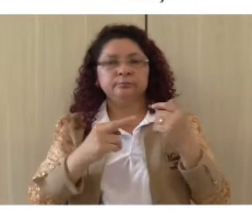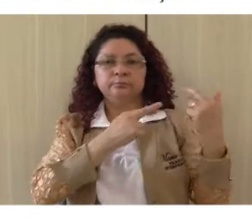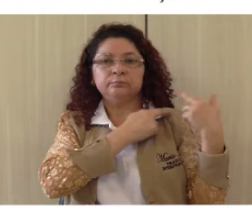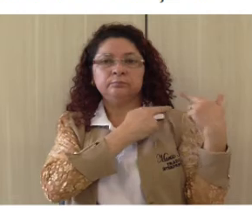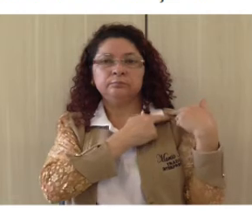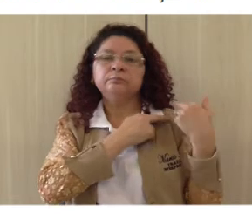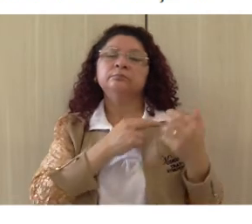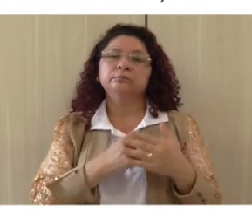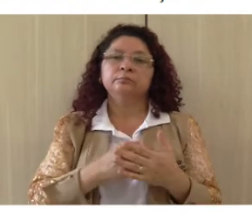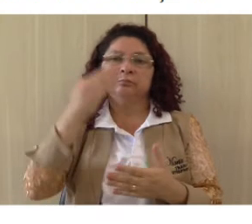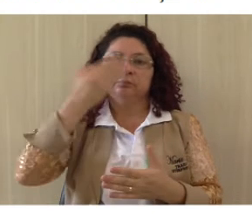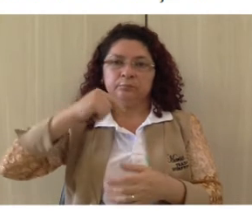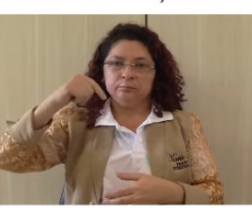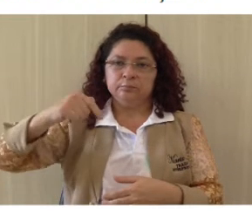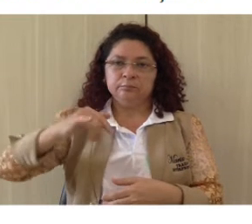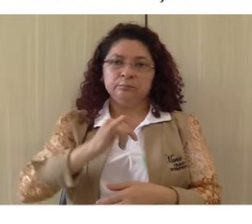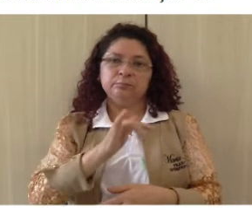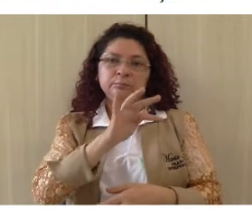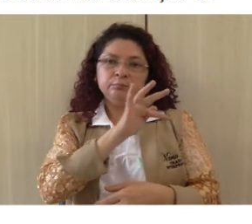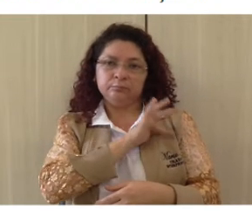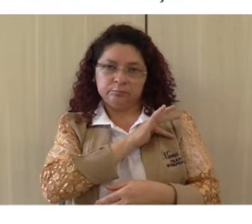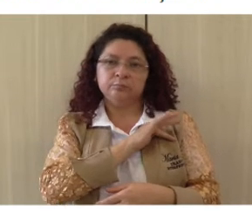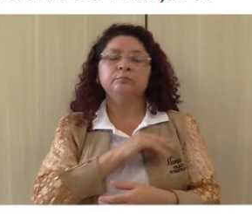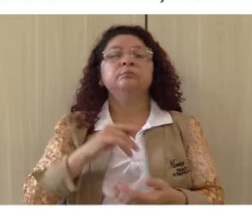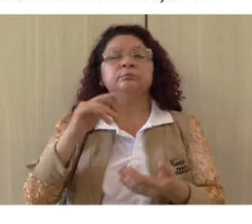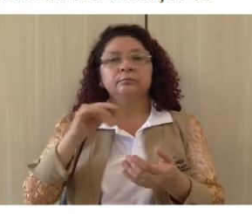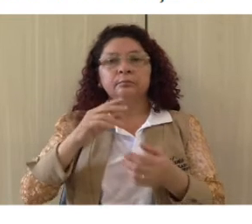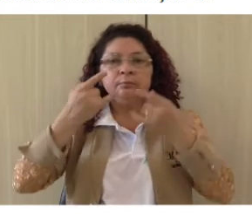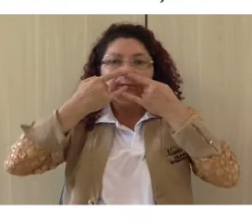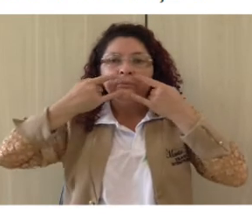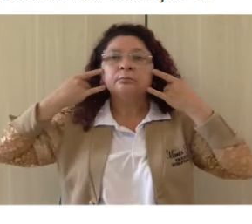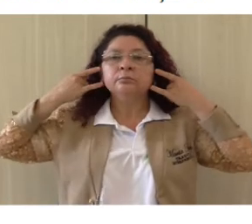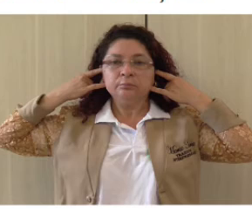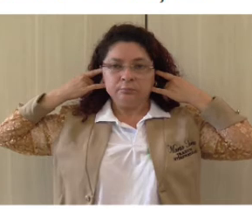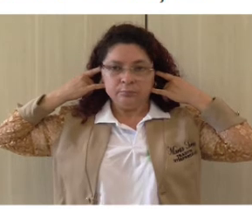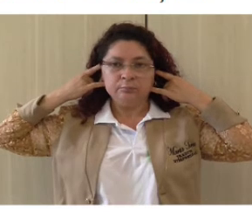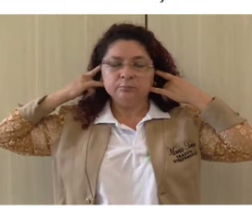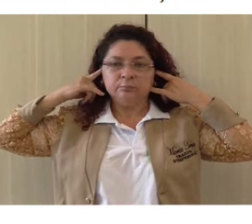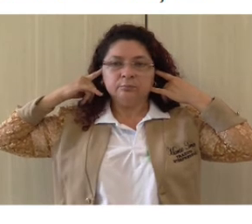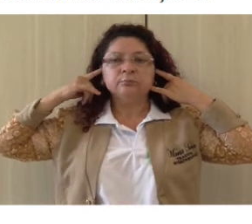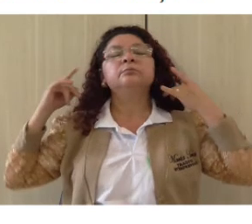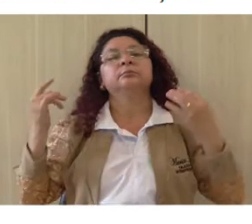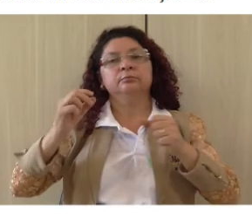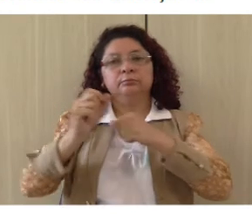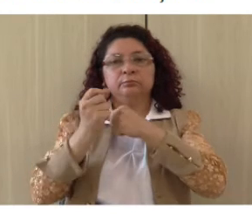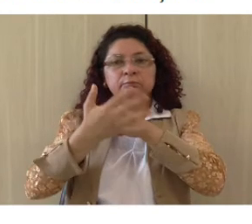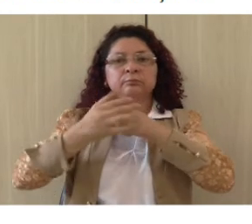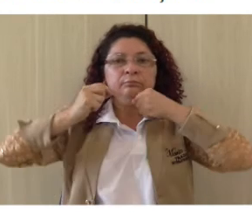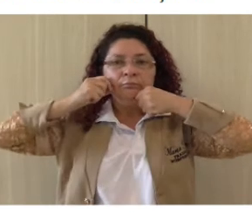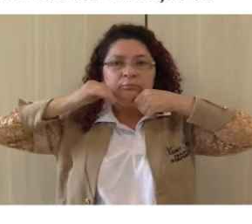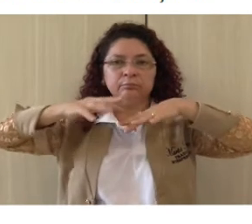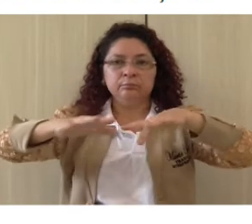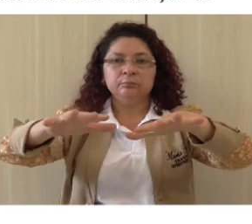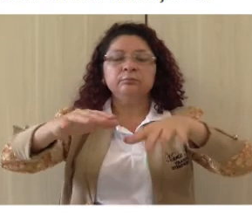representante comparecer ao campus do IFPA utilizando máscara de proteção contra o novo coronavírus sobre o nariz e